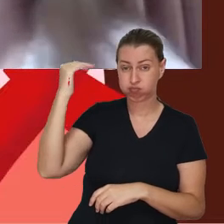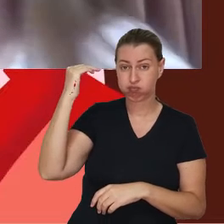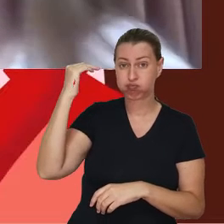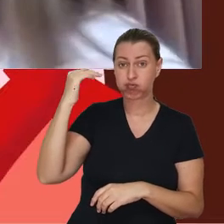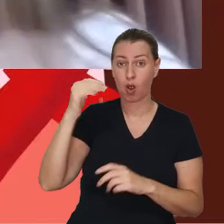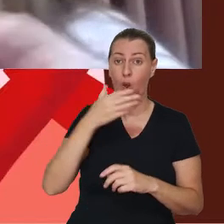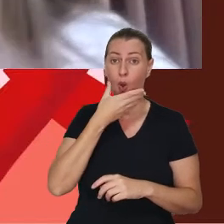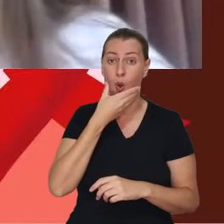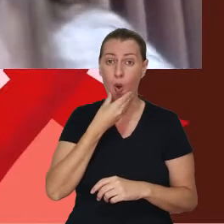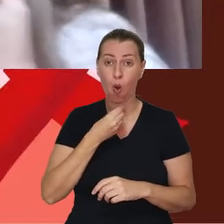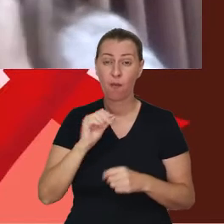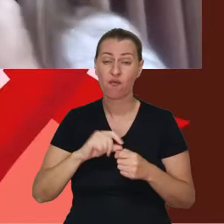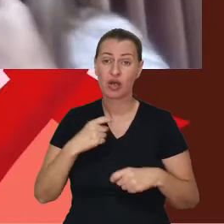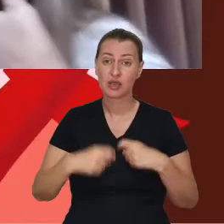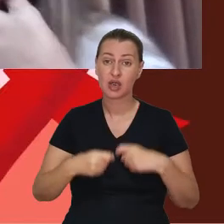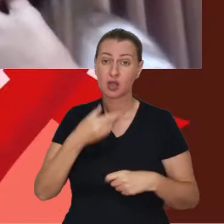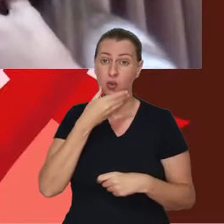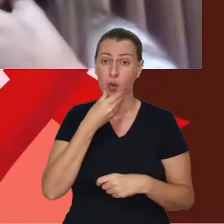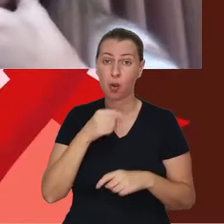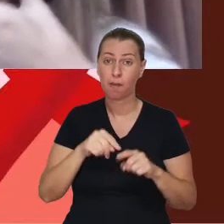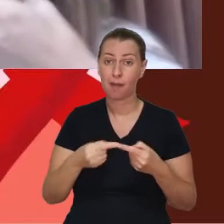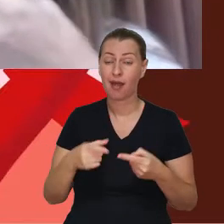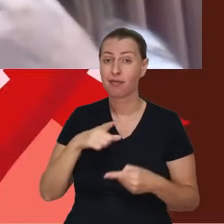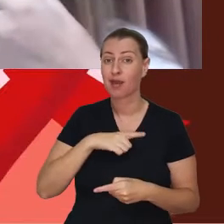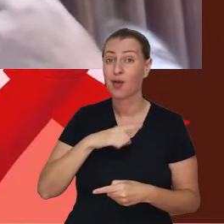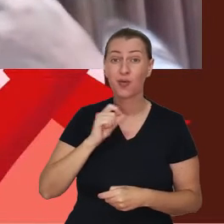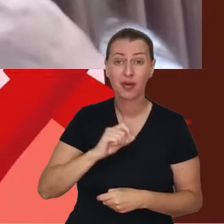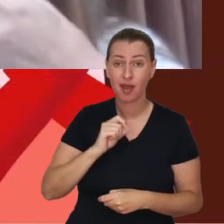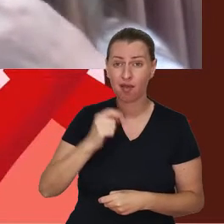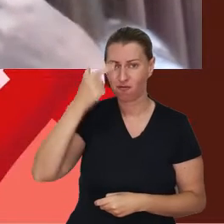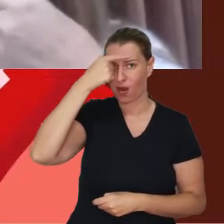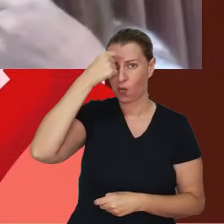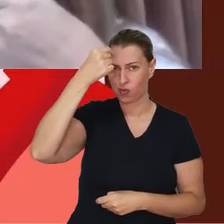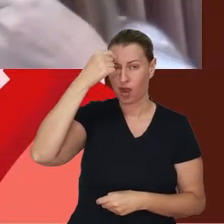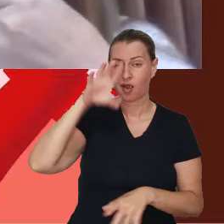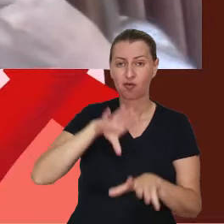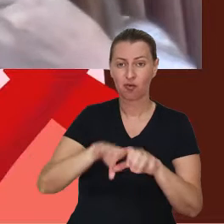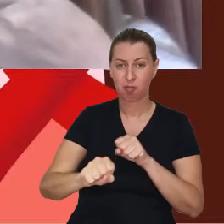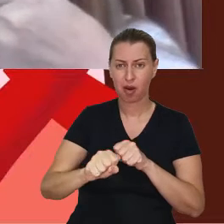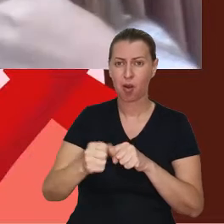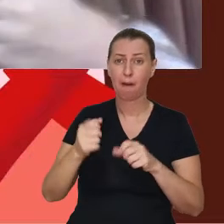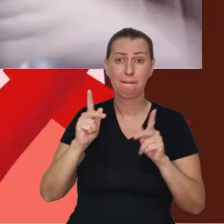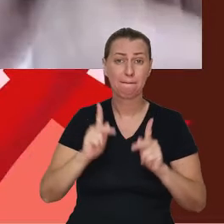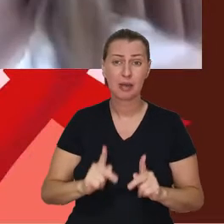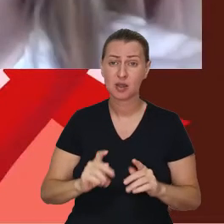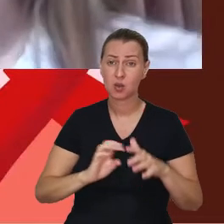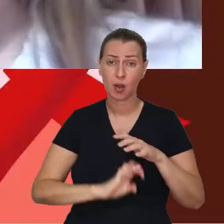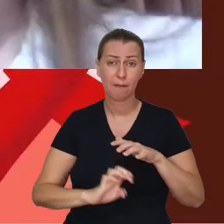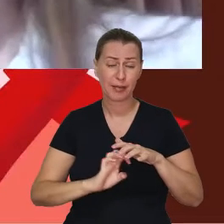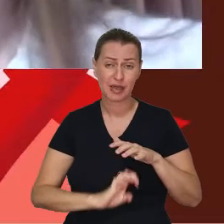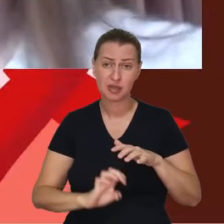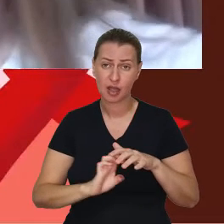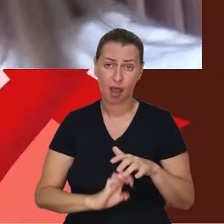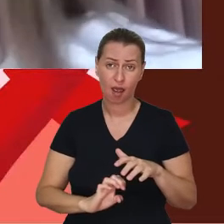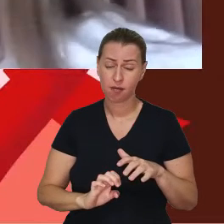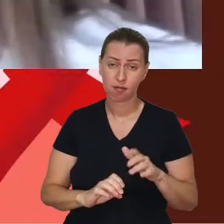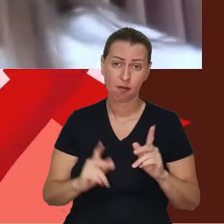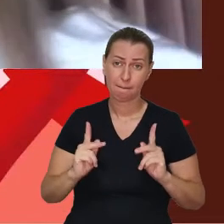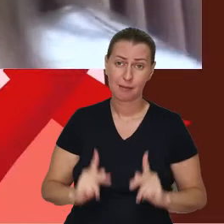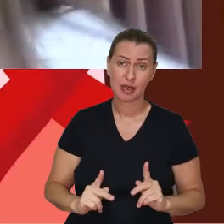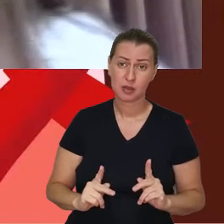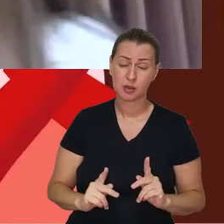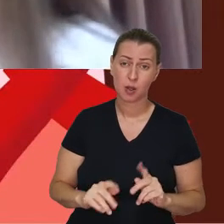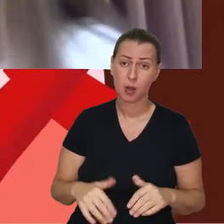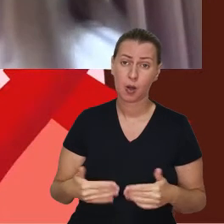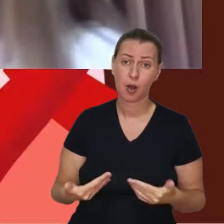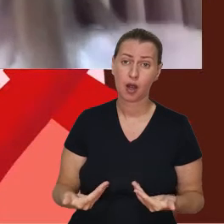são homens que fazem sexo com homens e que têm curso superior, né? Ou são empresários, são pessoas que no momento que liberar para